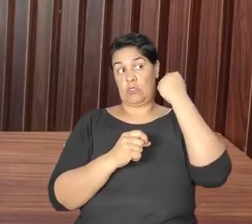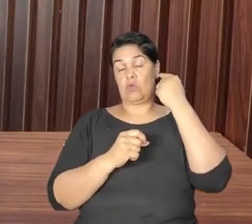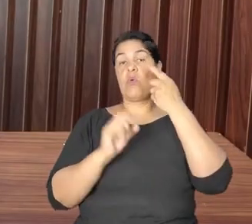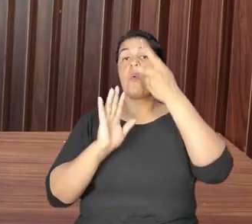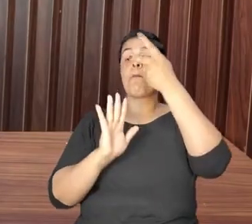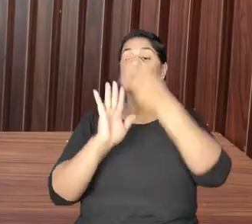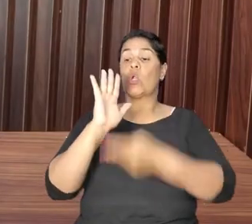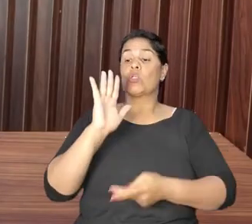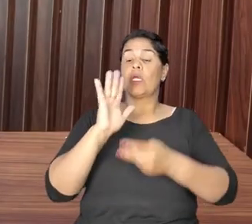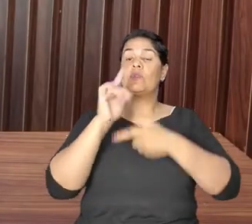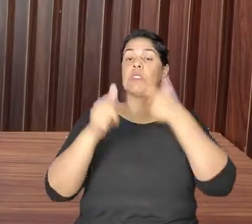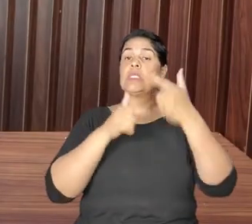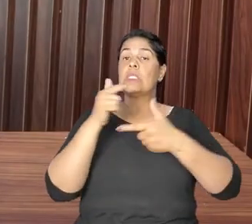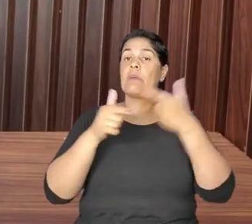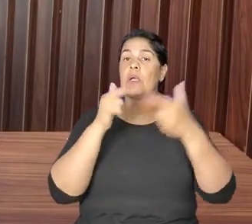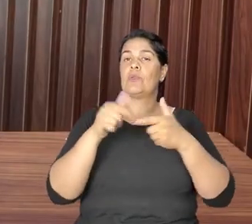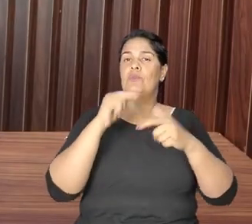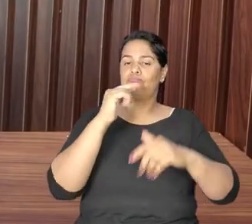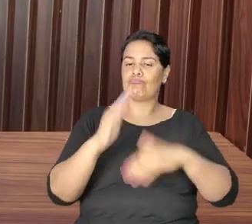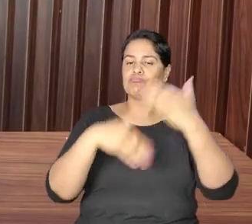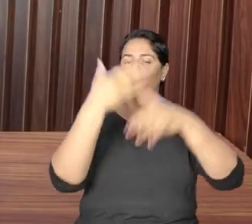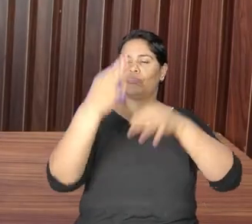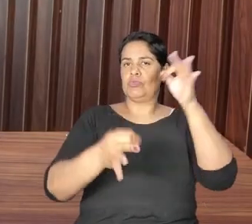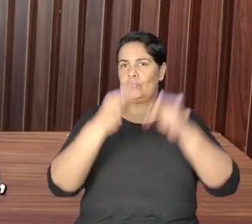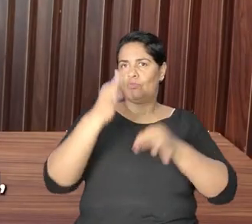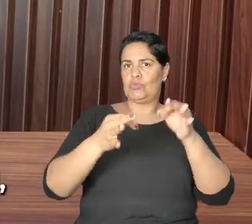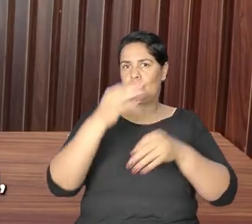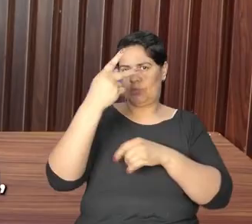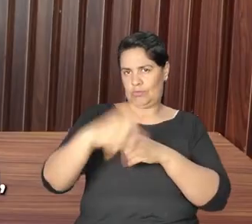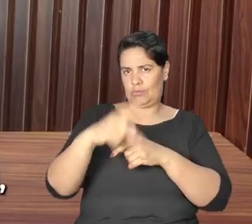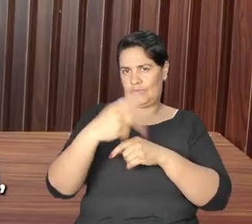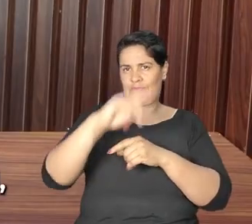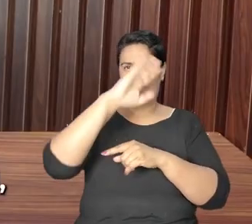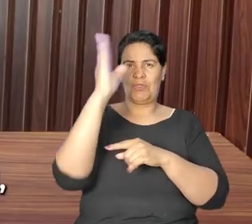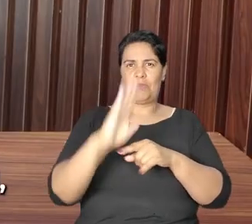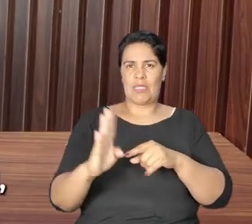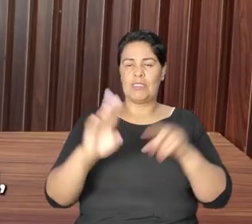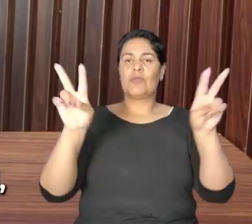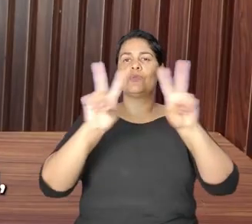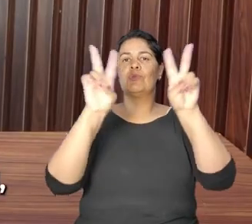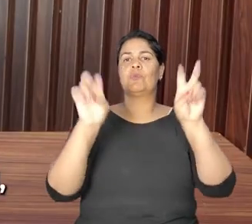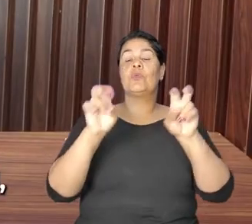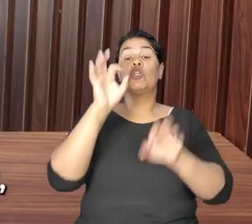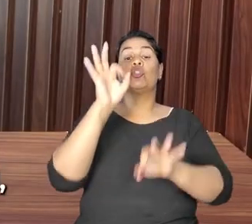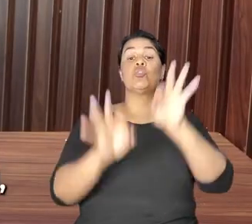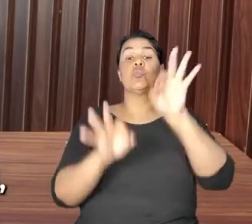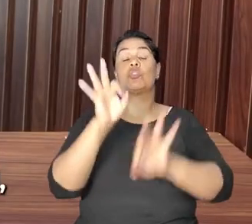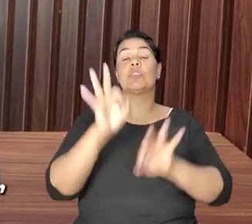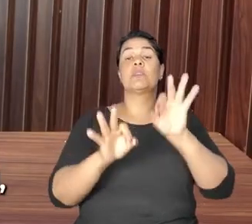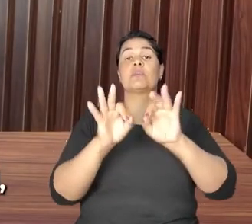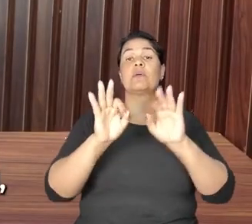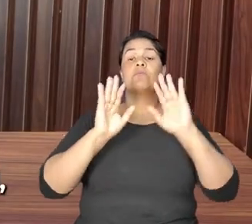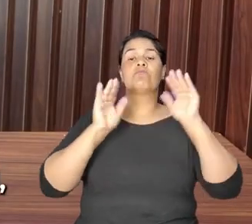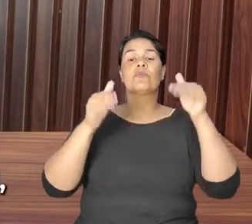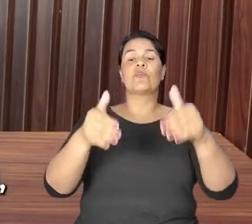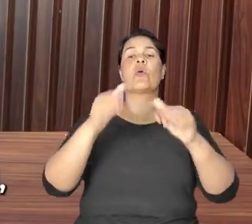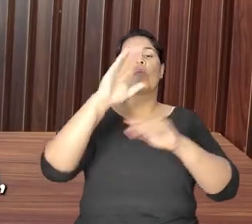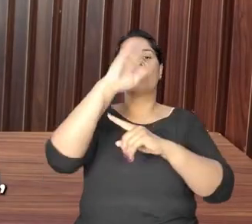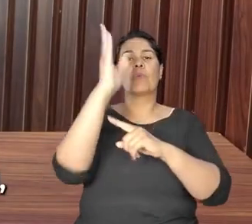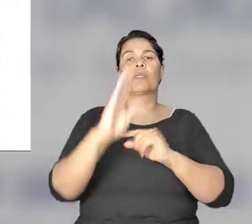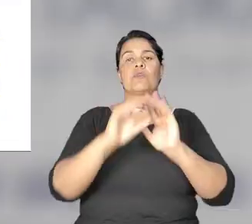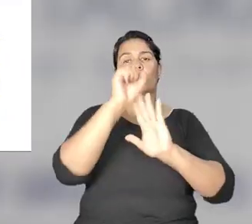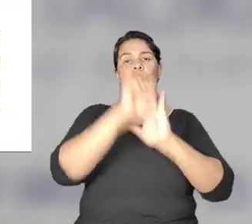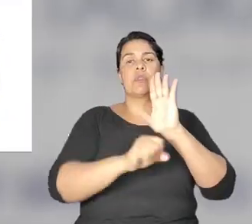que oficialmente trabalhou com justiça restaurativa no sistema socioeducativo no Brasil foi o projeto Justiça para o